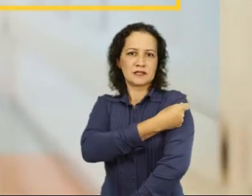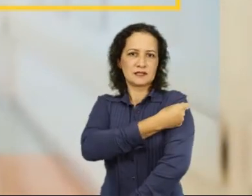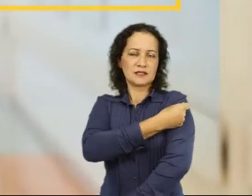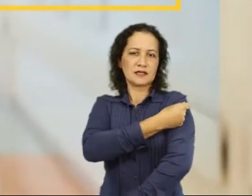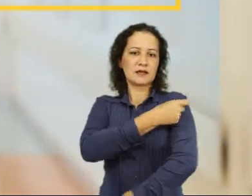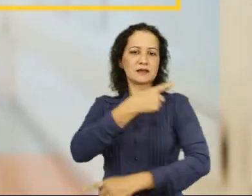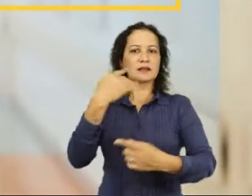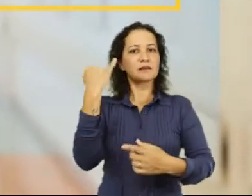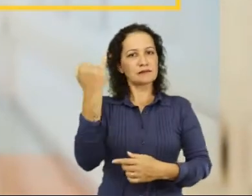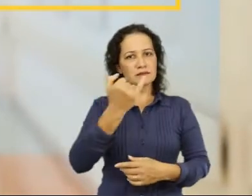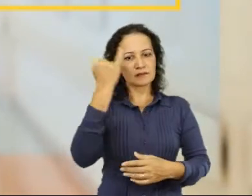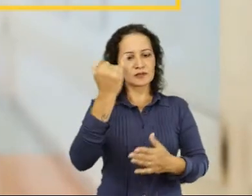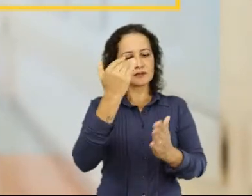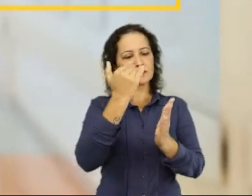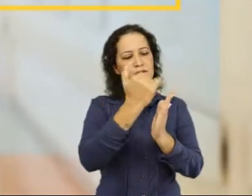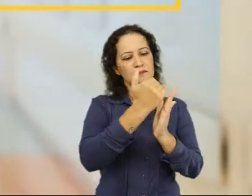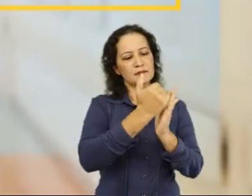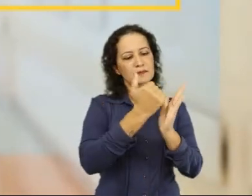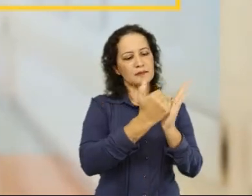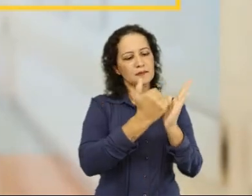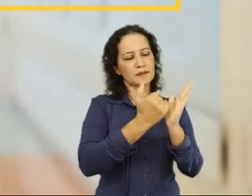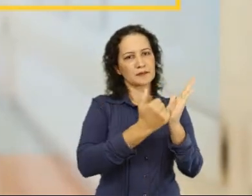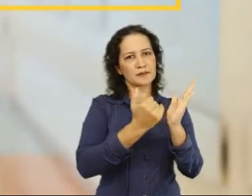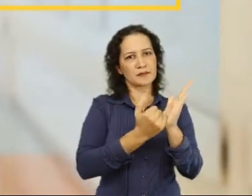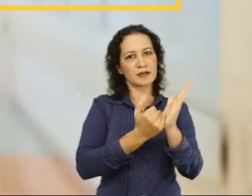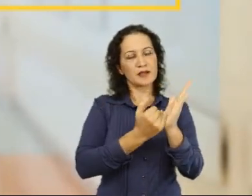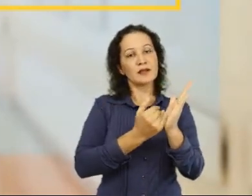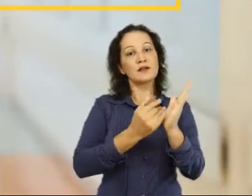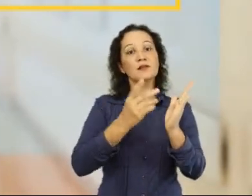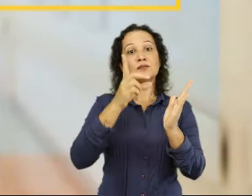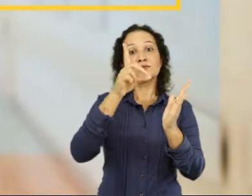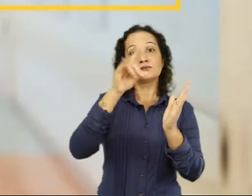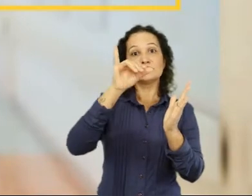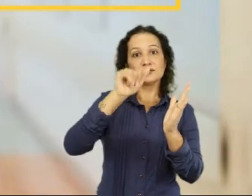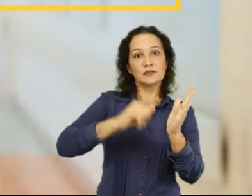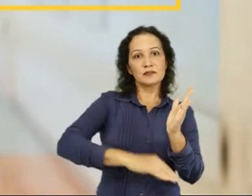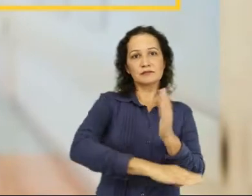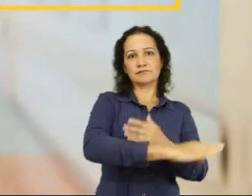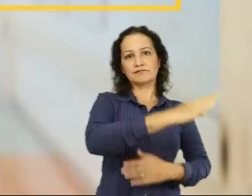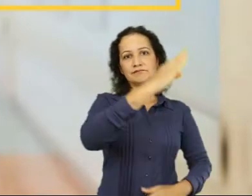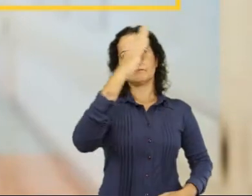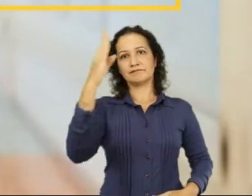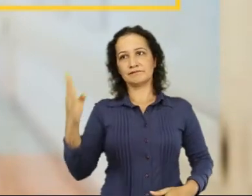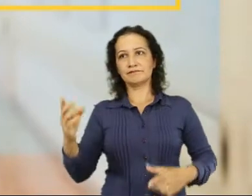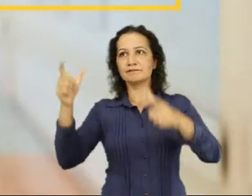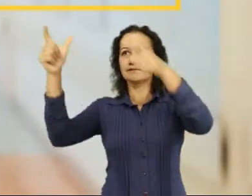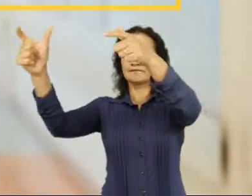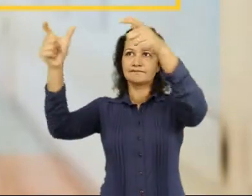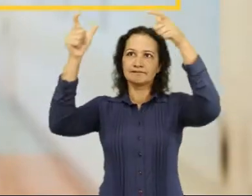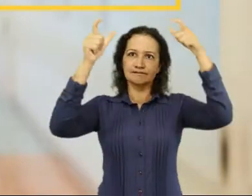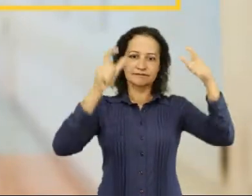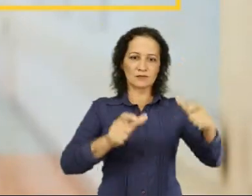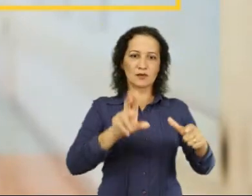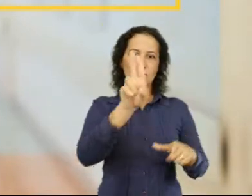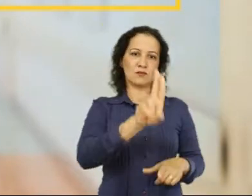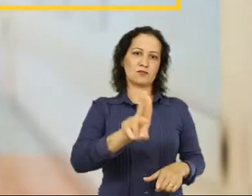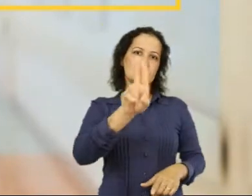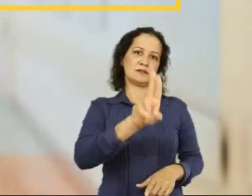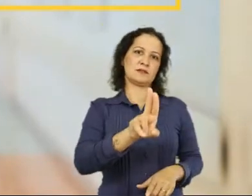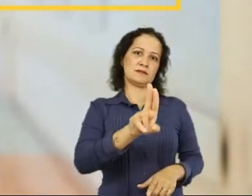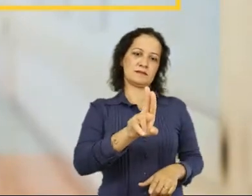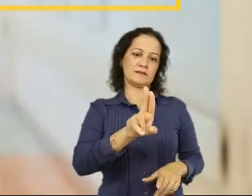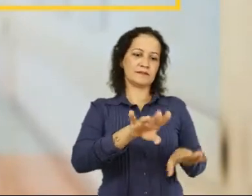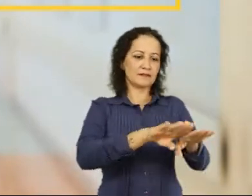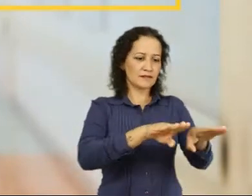unidade para esse dispensar de imunobiológicos retirados do refrigerador ou da câmara fria para se colocar na caixa